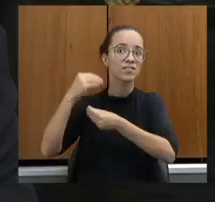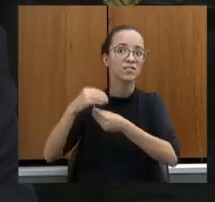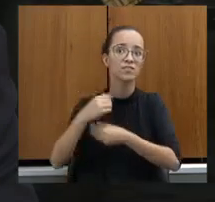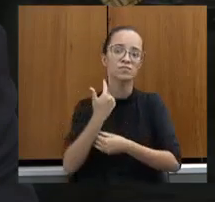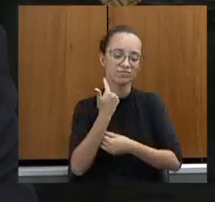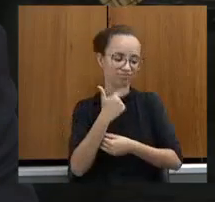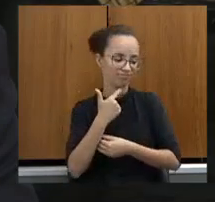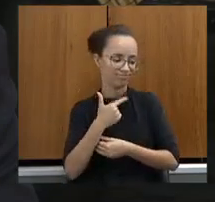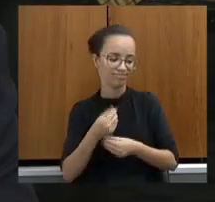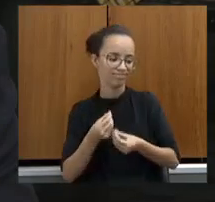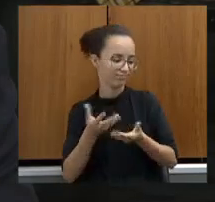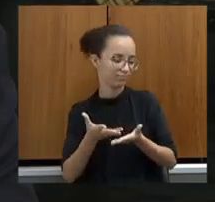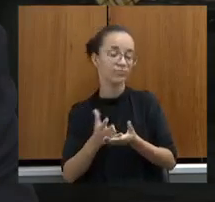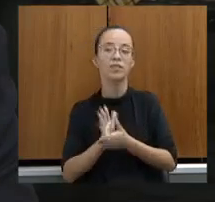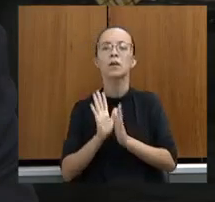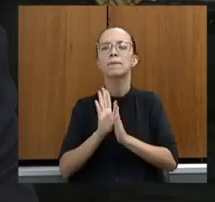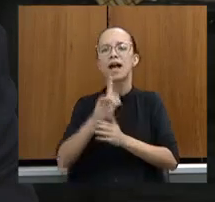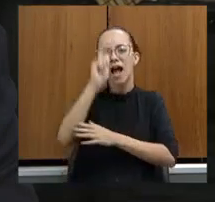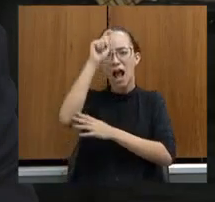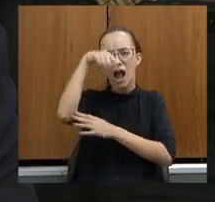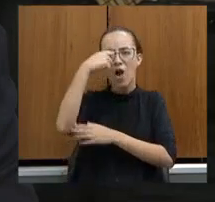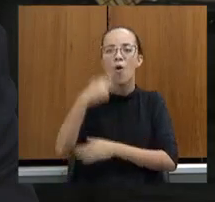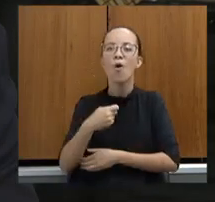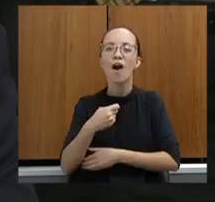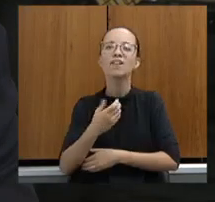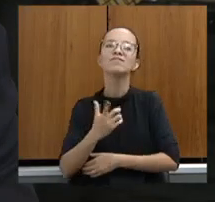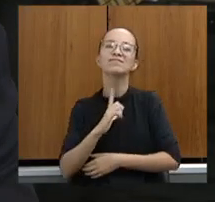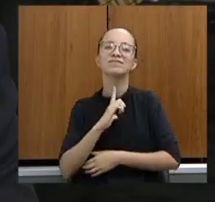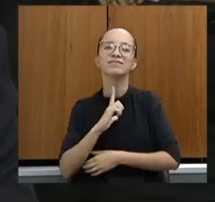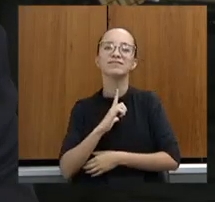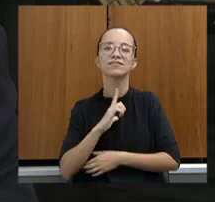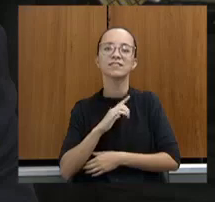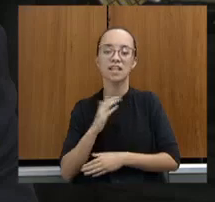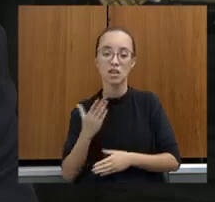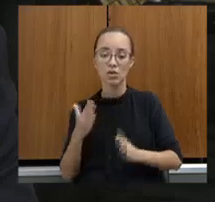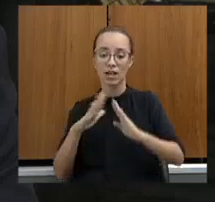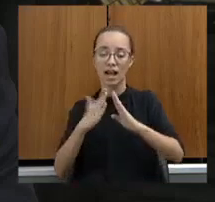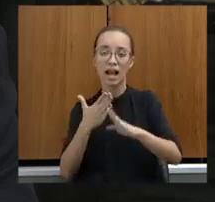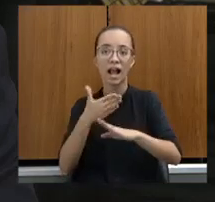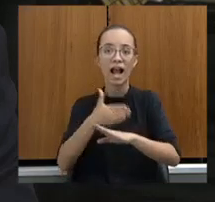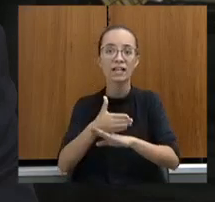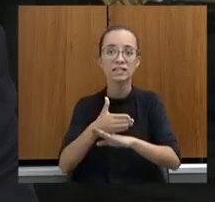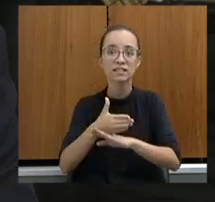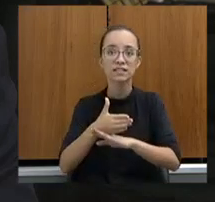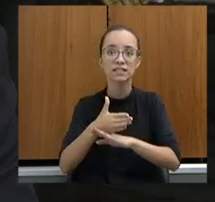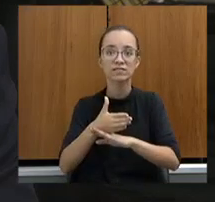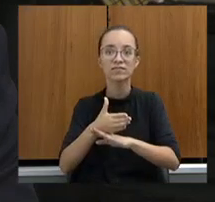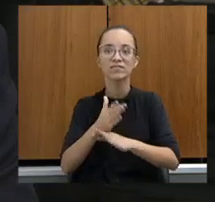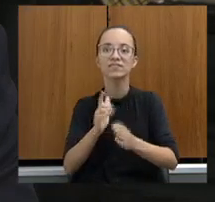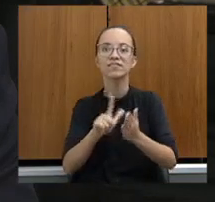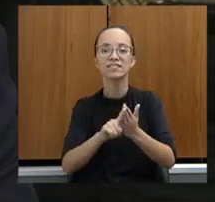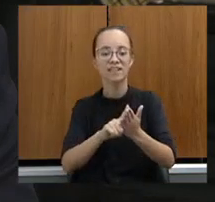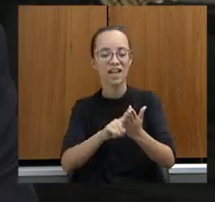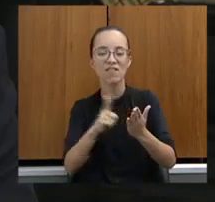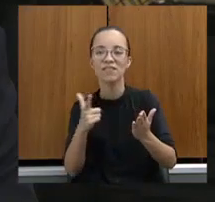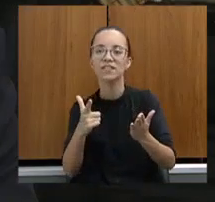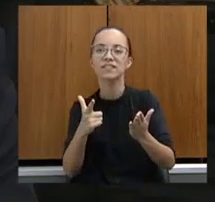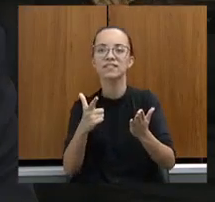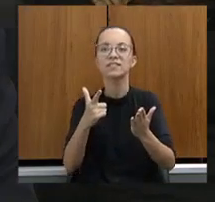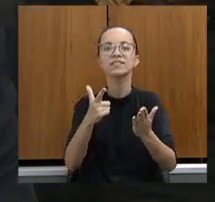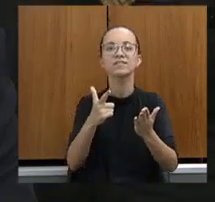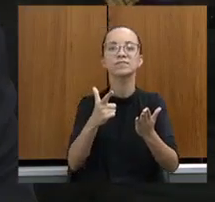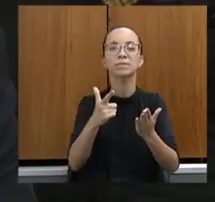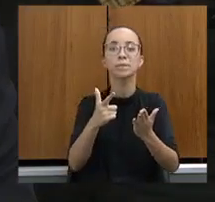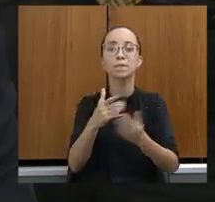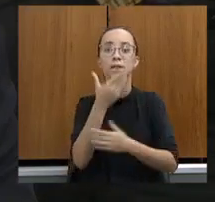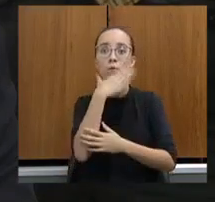deixou a honra dele para entrar em casa tinha uma revista não podia trazer nada da rua e passava a mão nos bolso